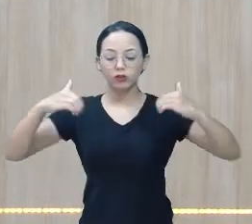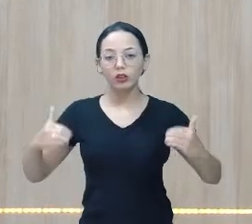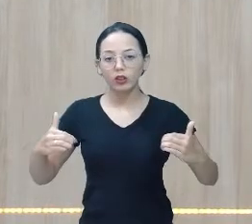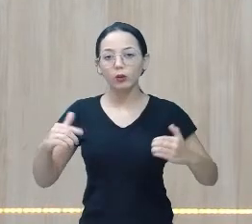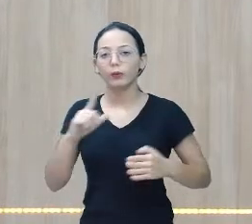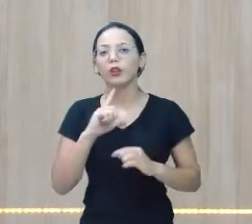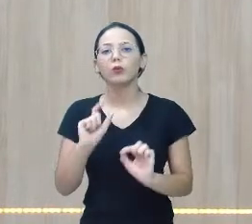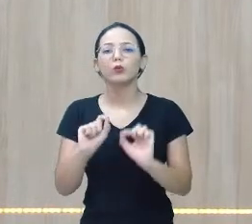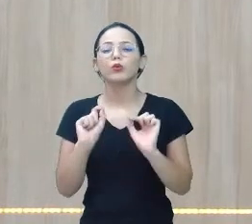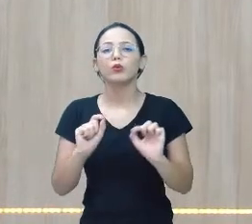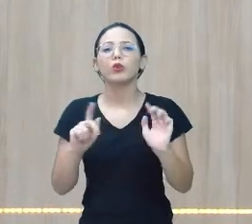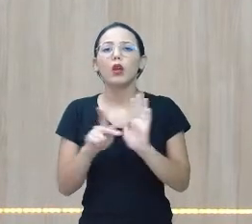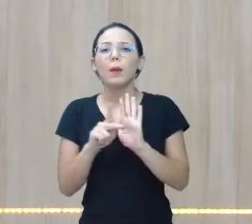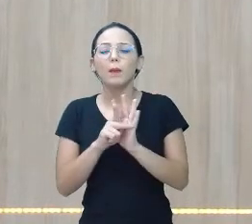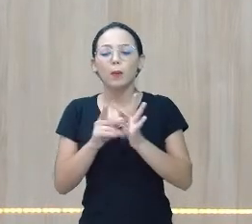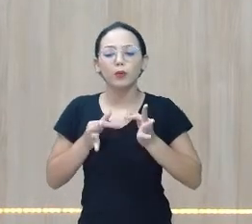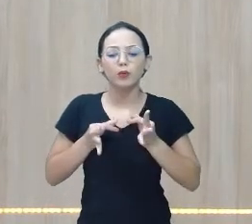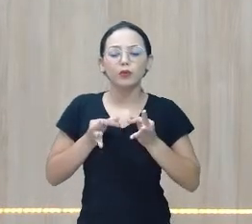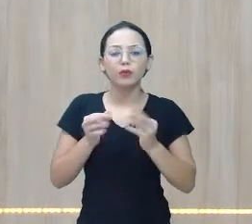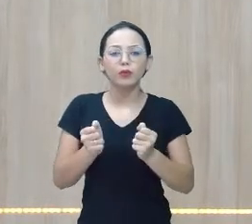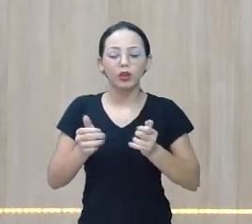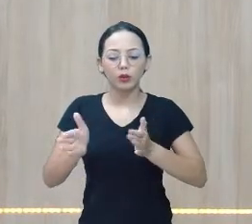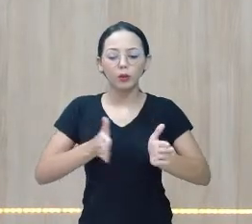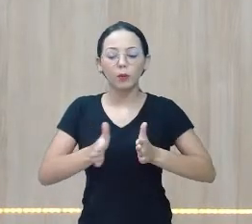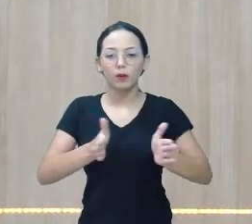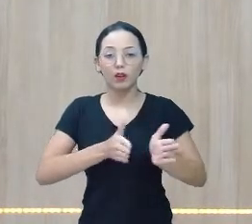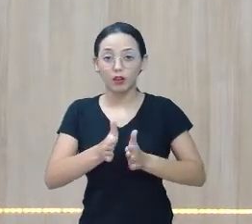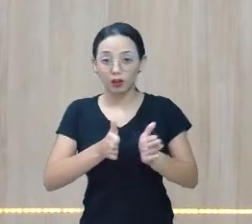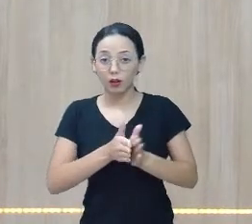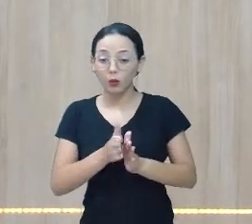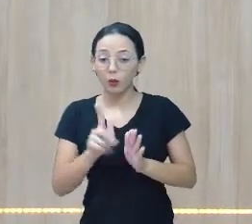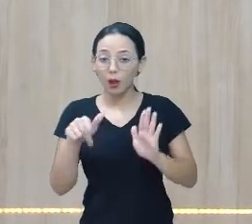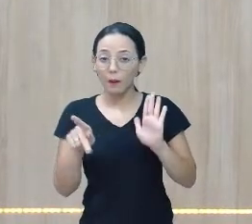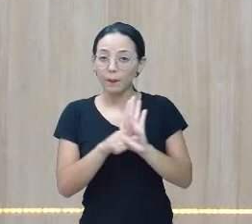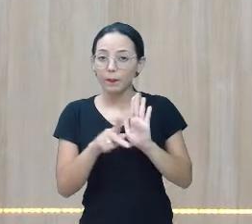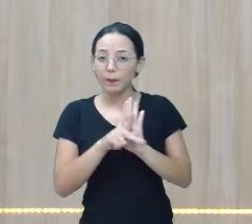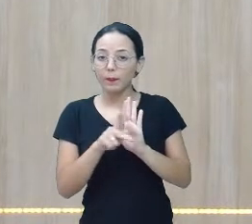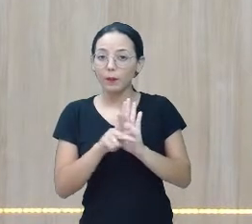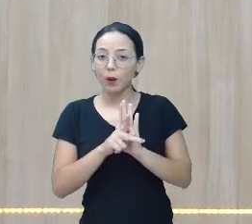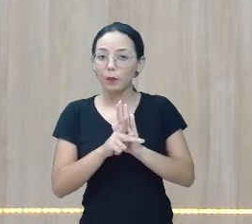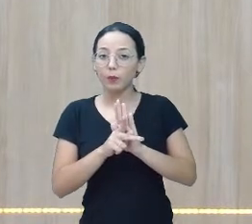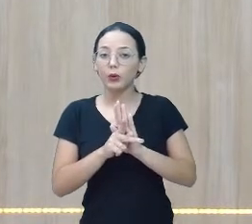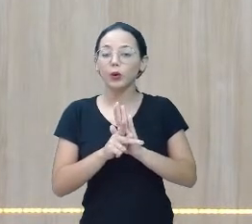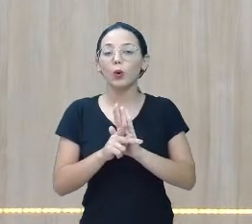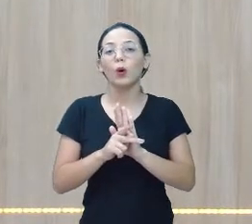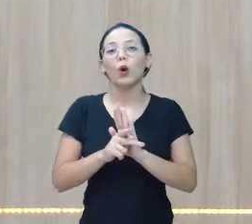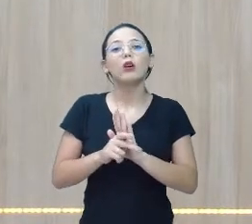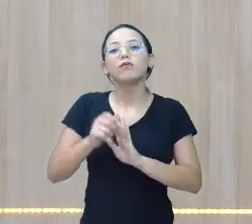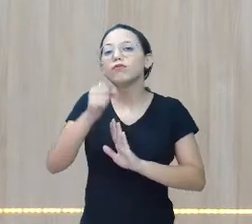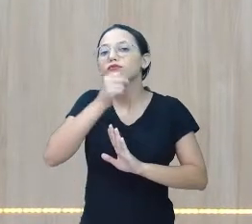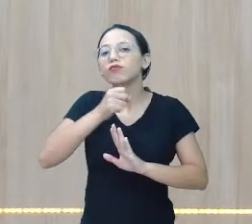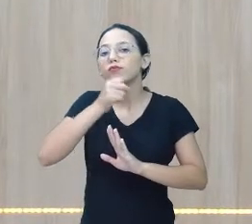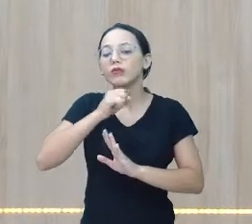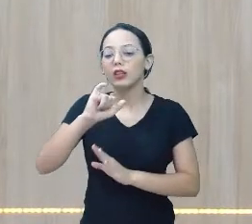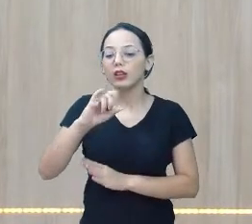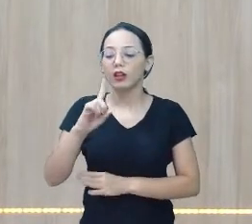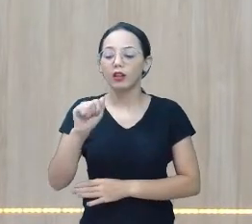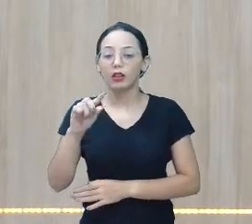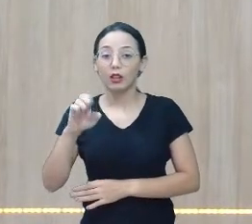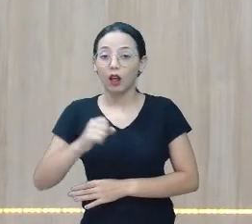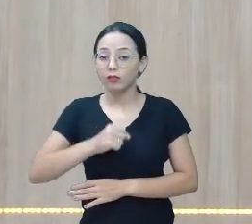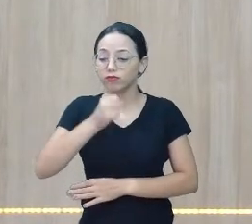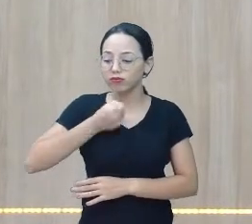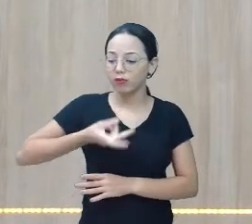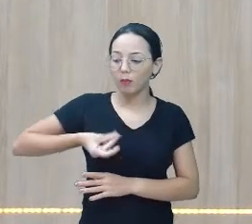temos o chamado fim do período que nós consideramos como Idade Antiga. Então,